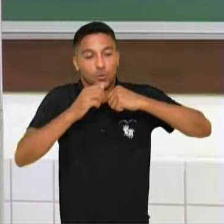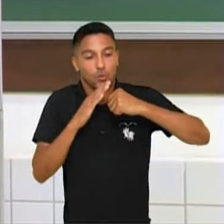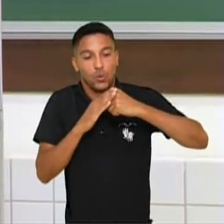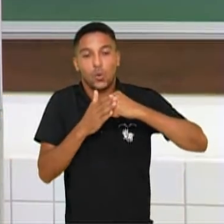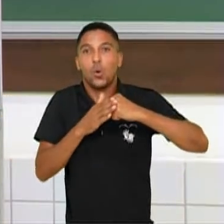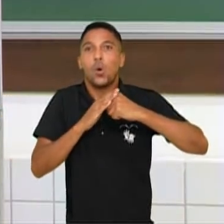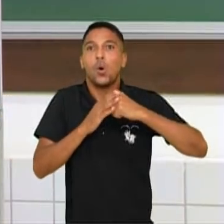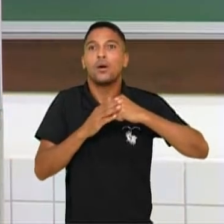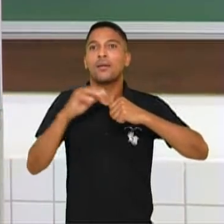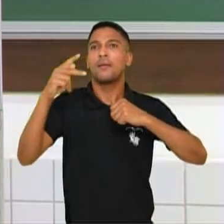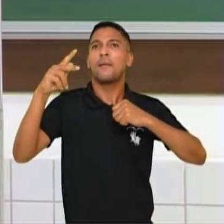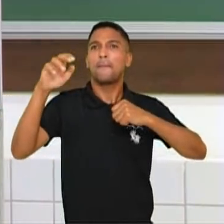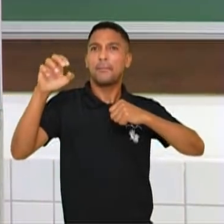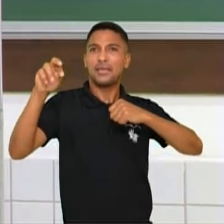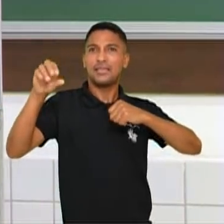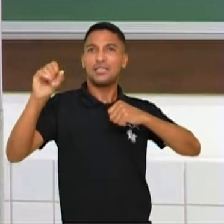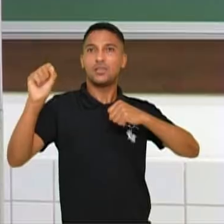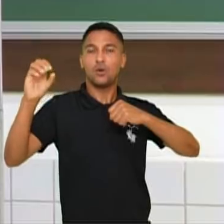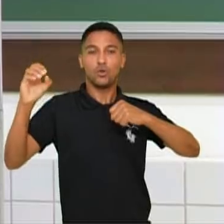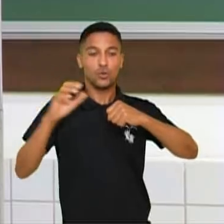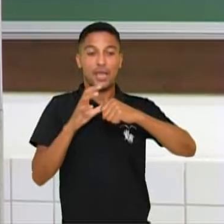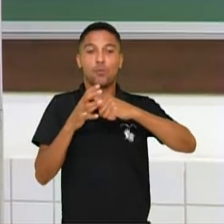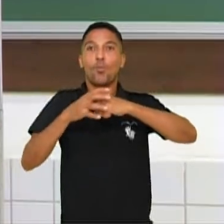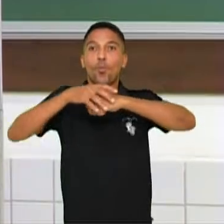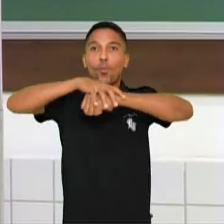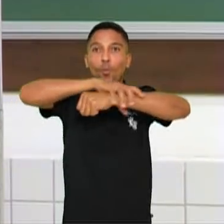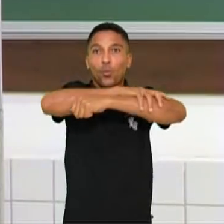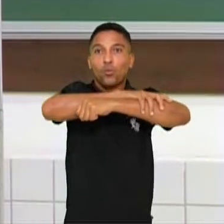Externamente, endósteo internamente.